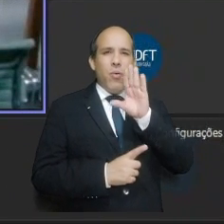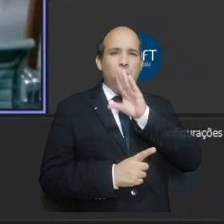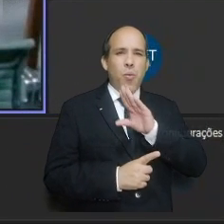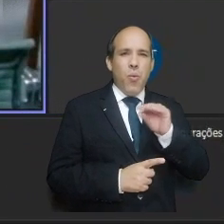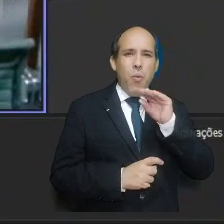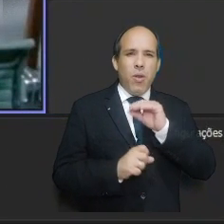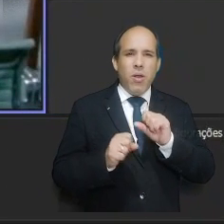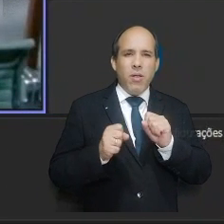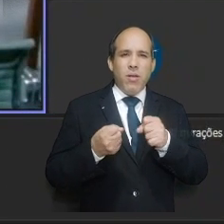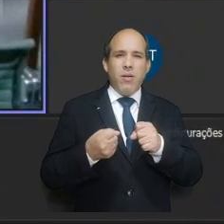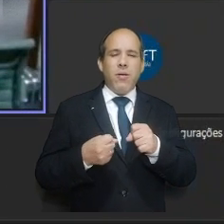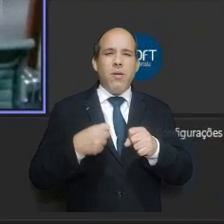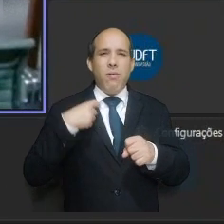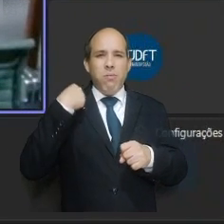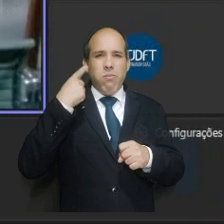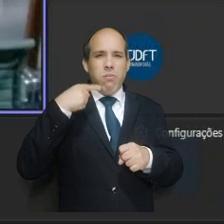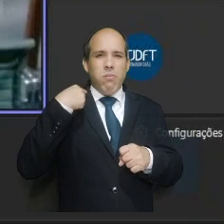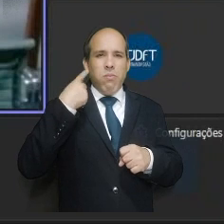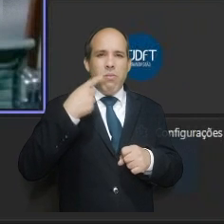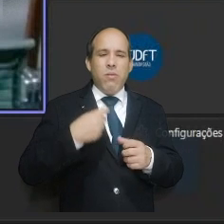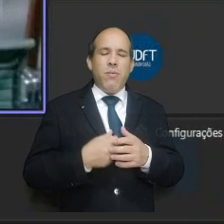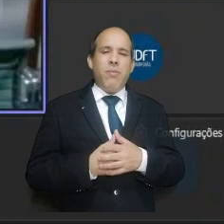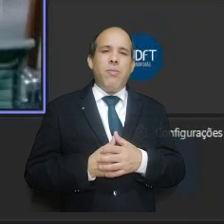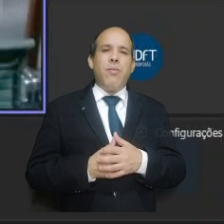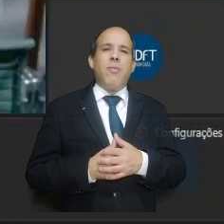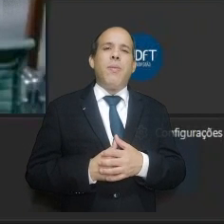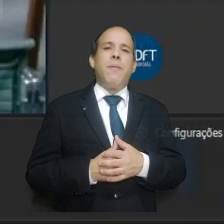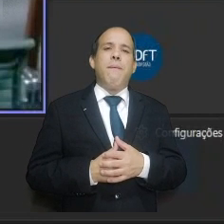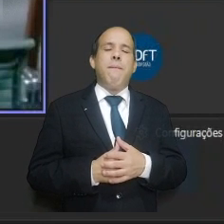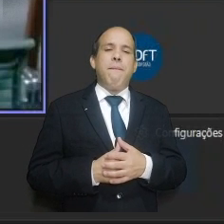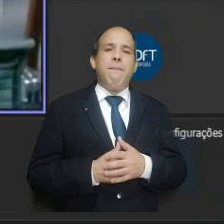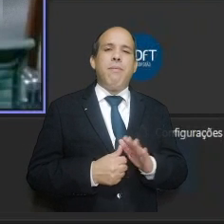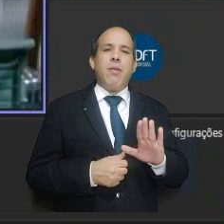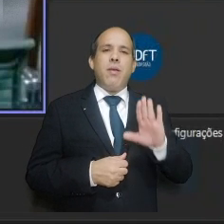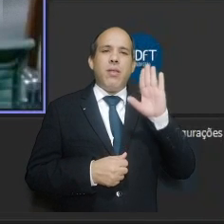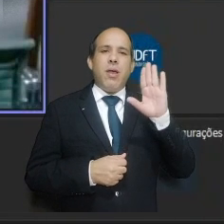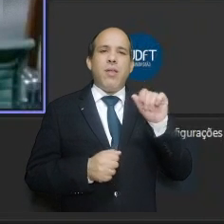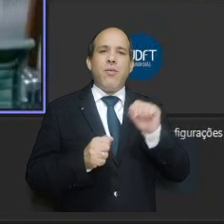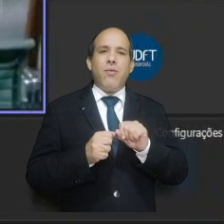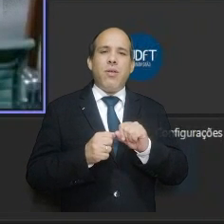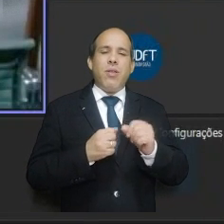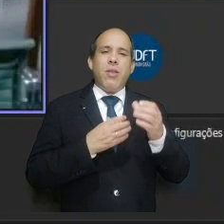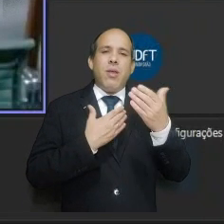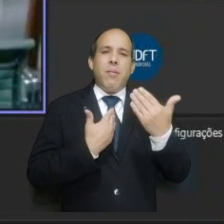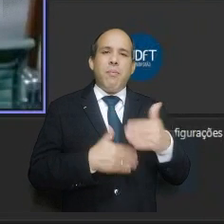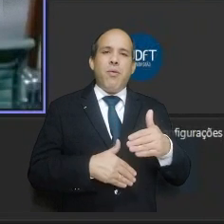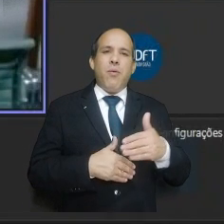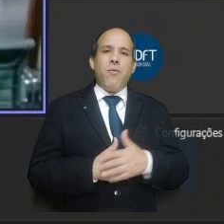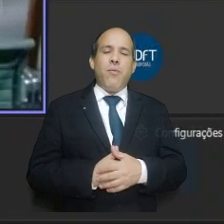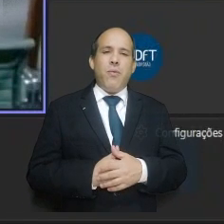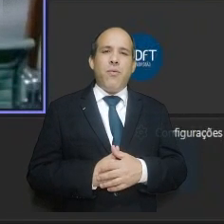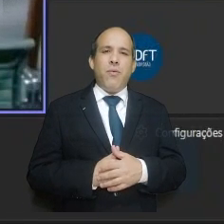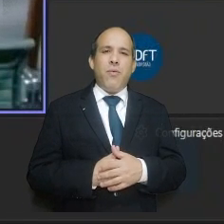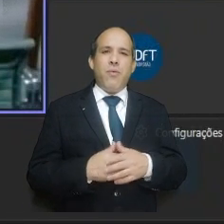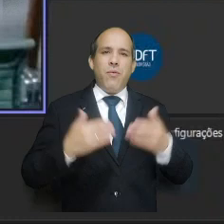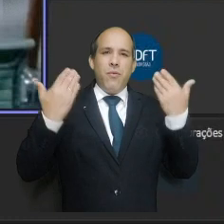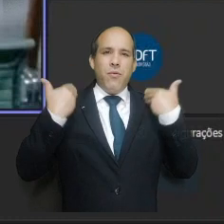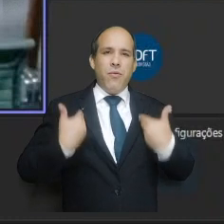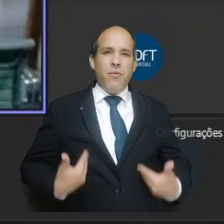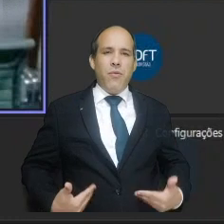da manifestação oral aqui da advogada de que a candidata fez a